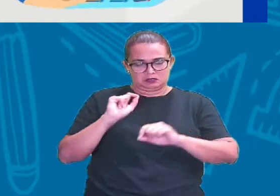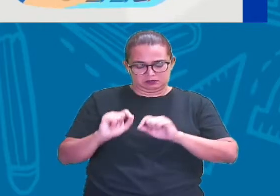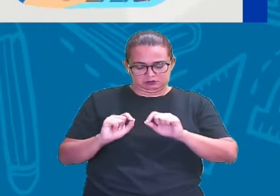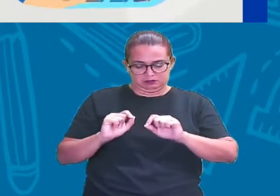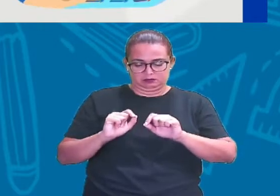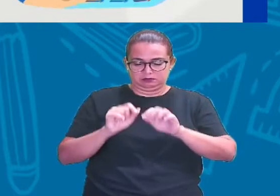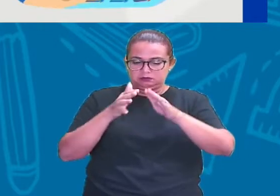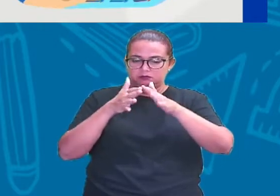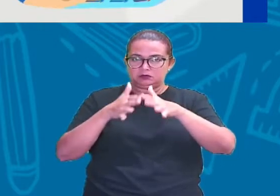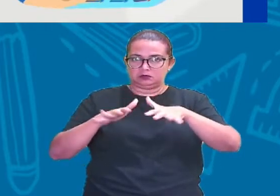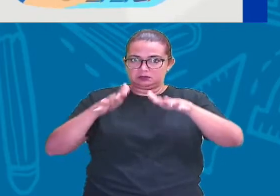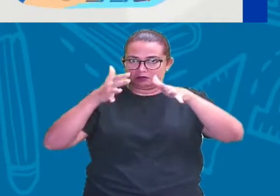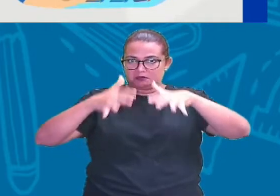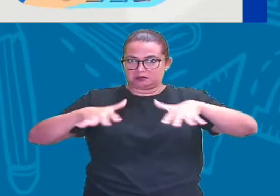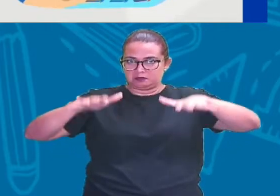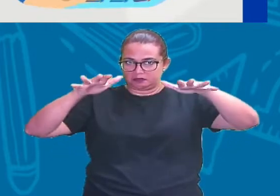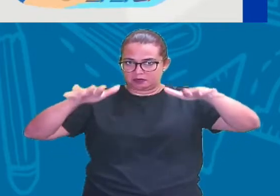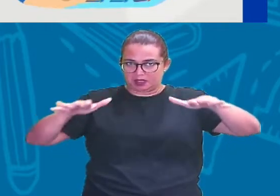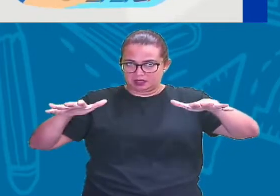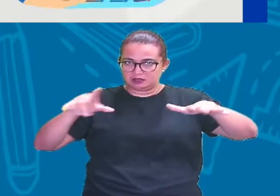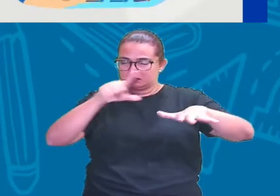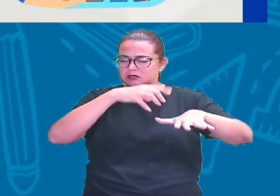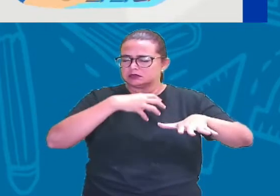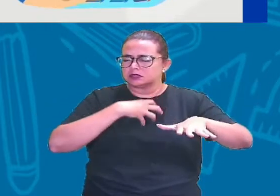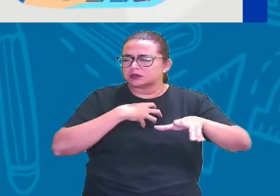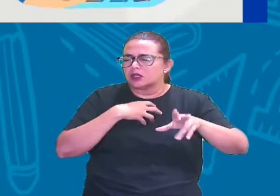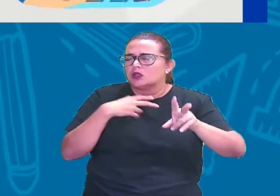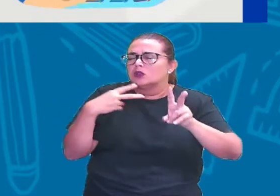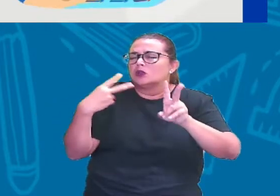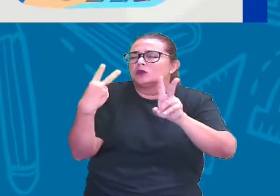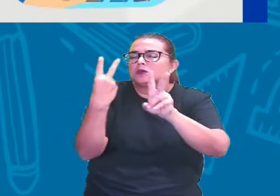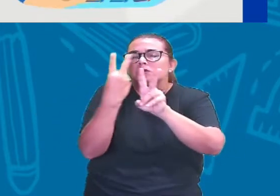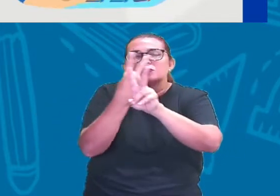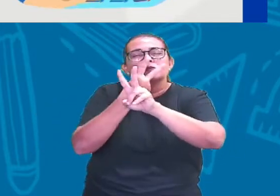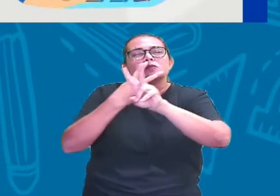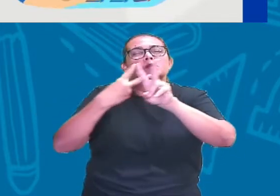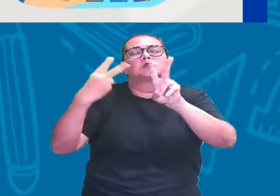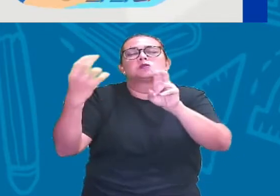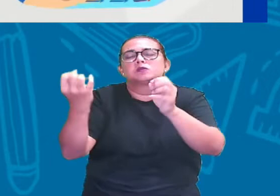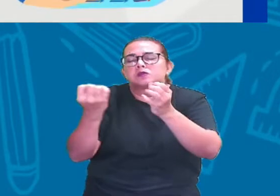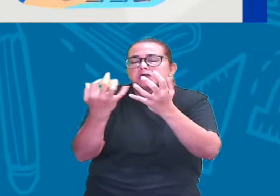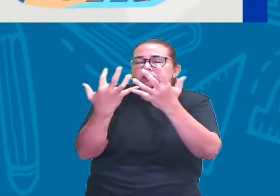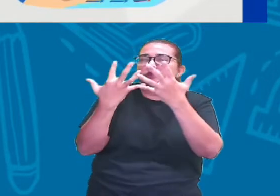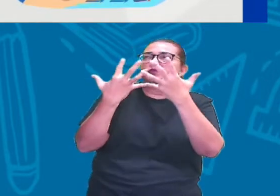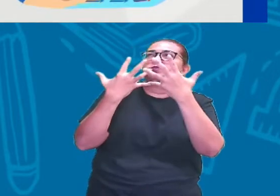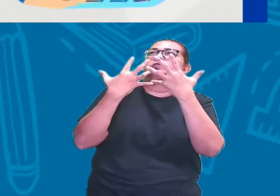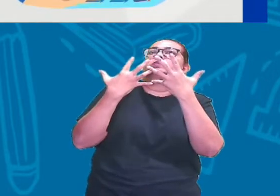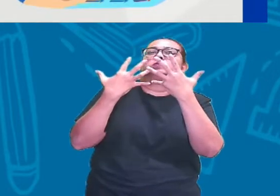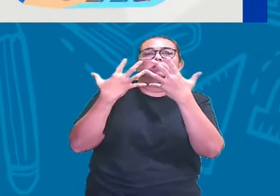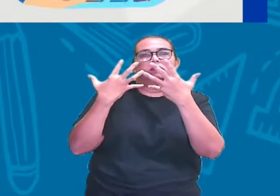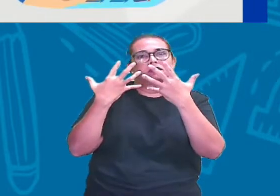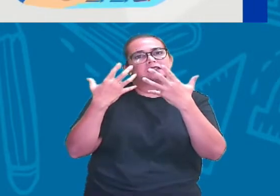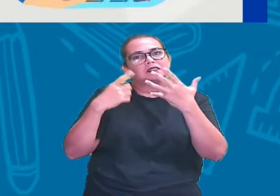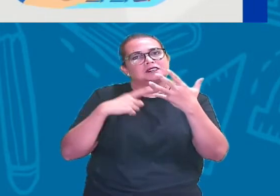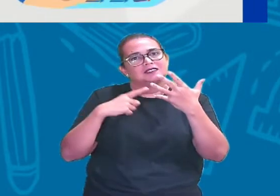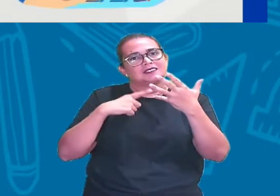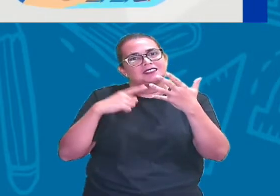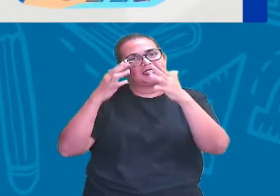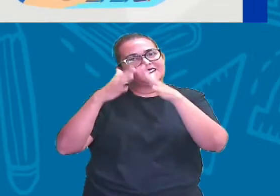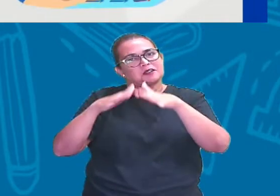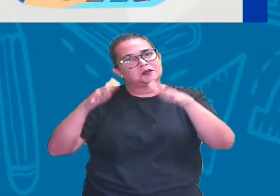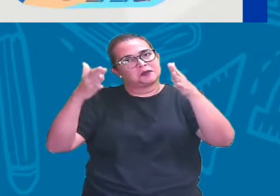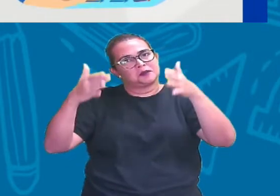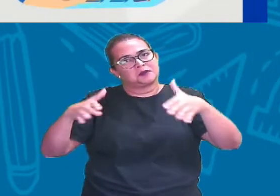que é uma brisa marítima? Olha, são correntes de ar, tá, que surgem em regiões litorâneas